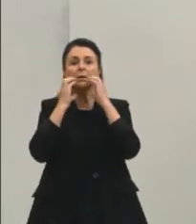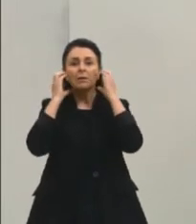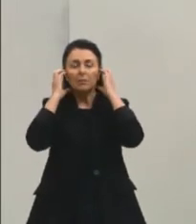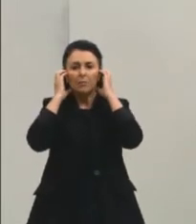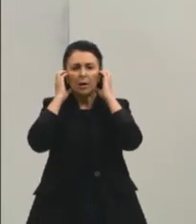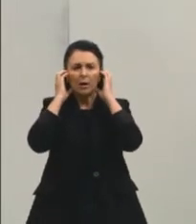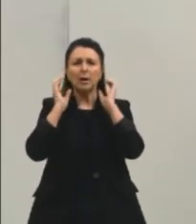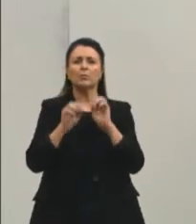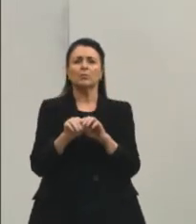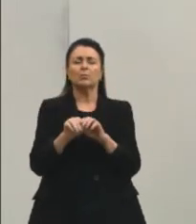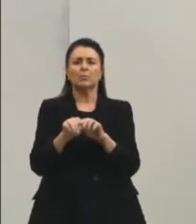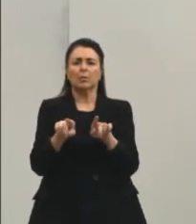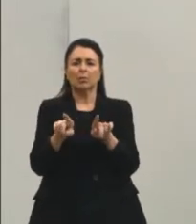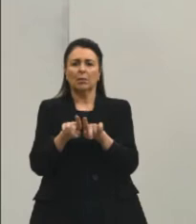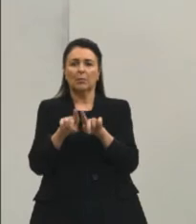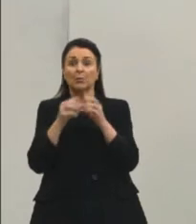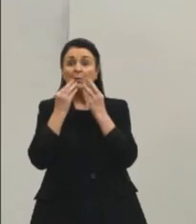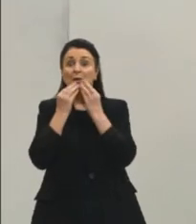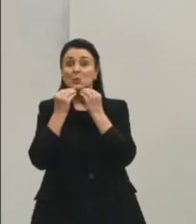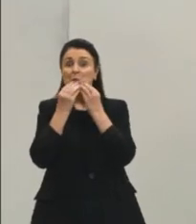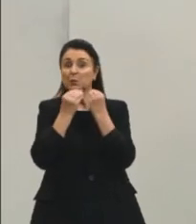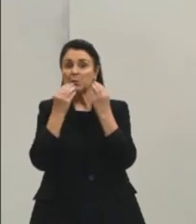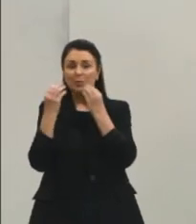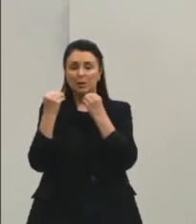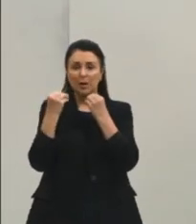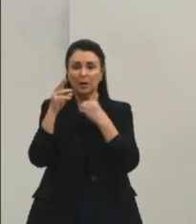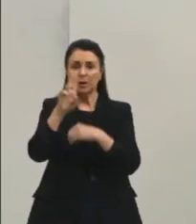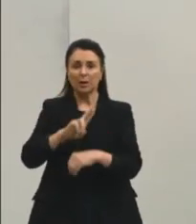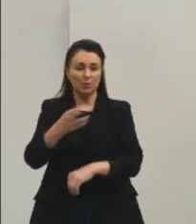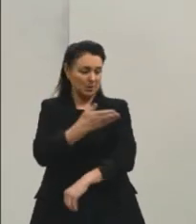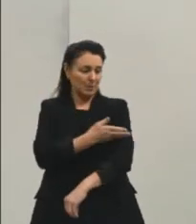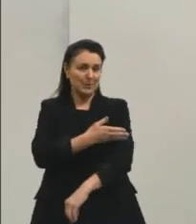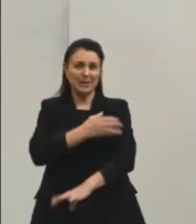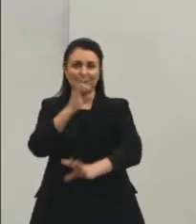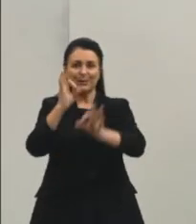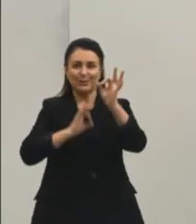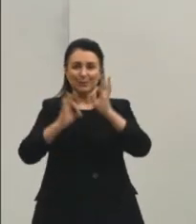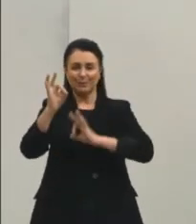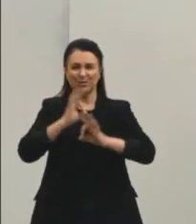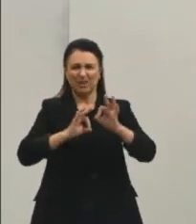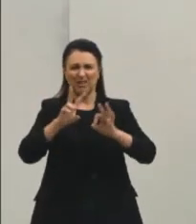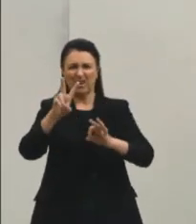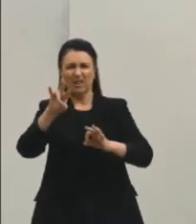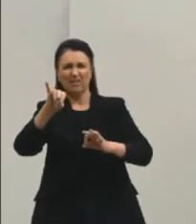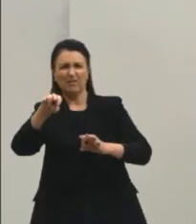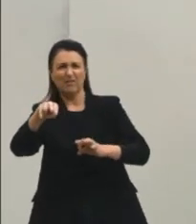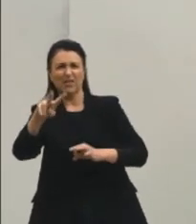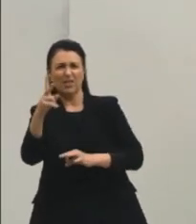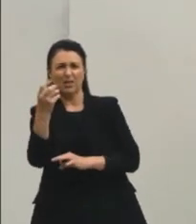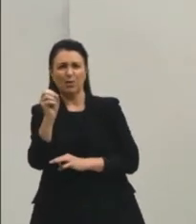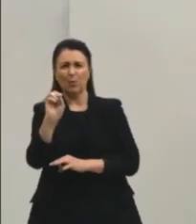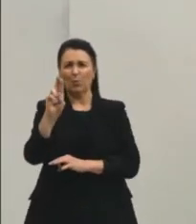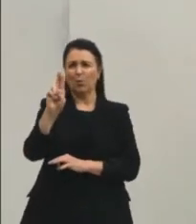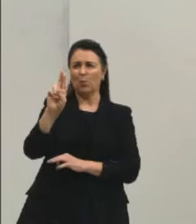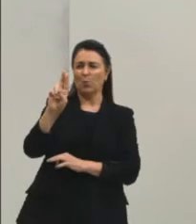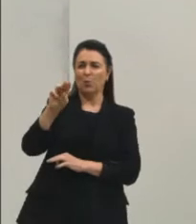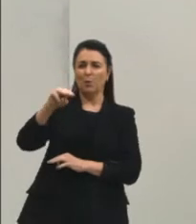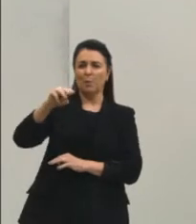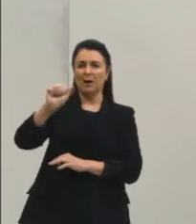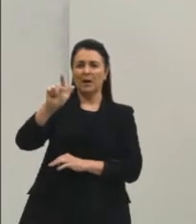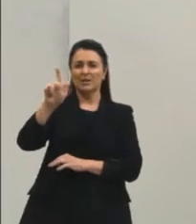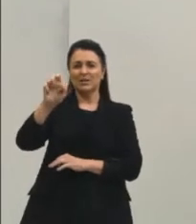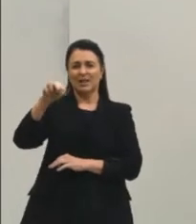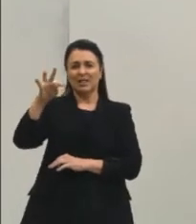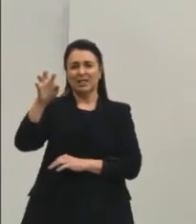Castanha uso ela um pouquinho mais comprida tô com a camiseta do projeto na cor vinho ou uma genta e o fundo aqui